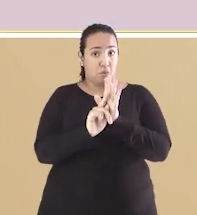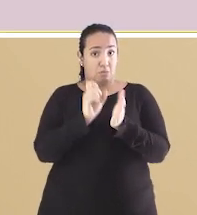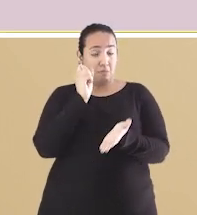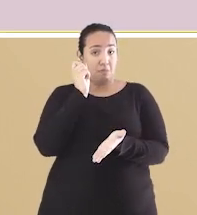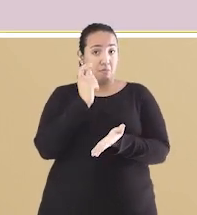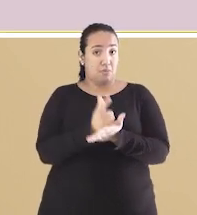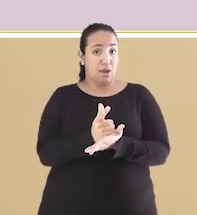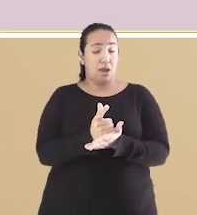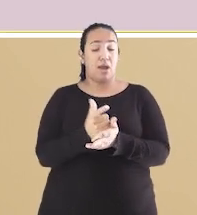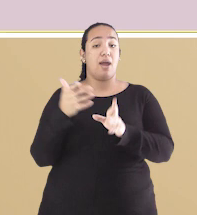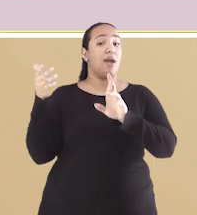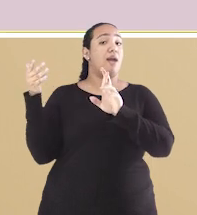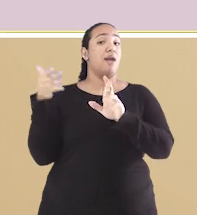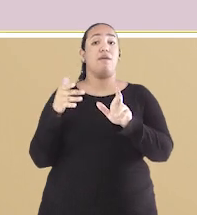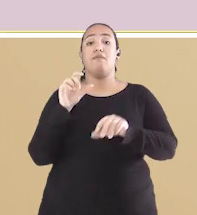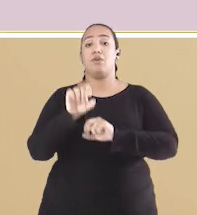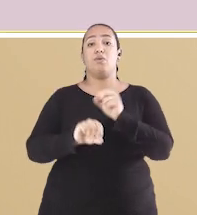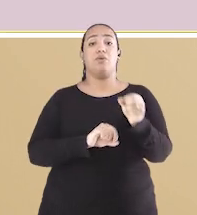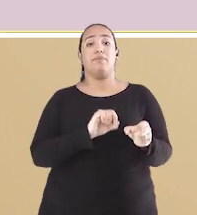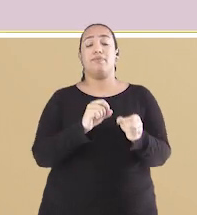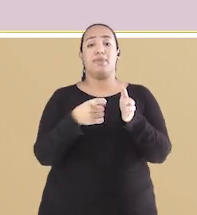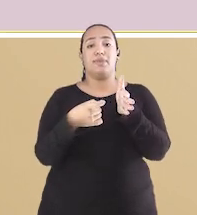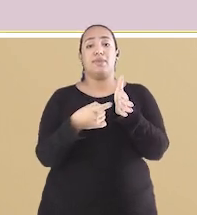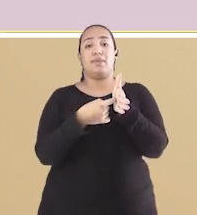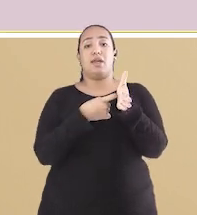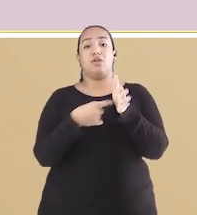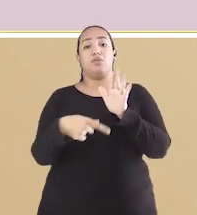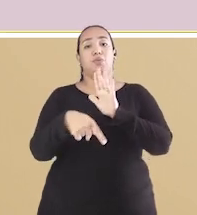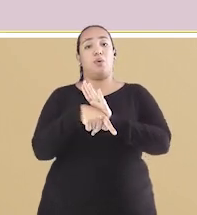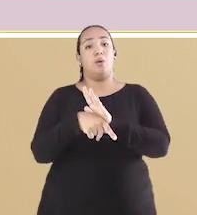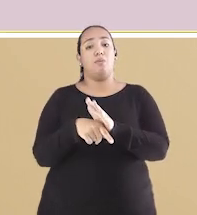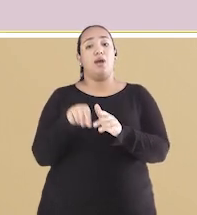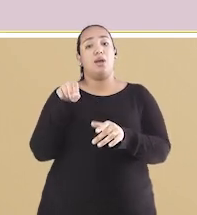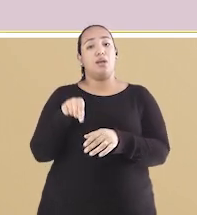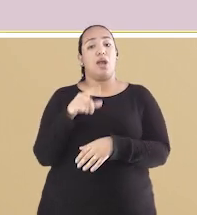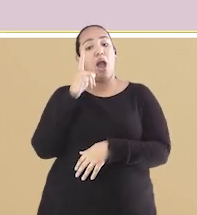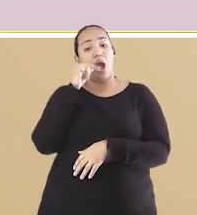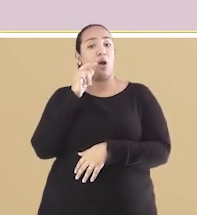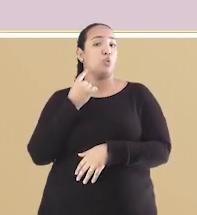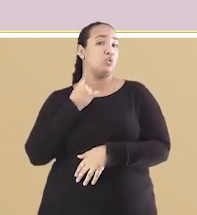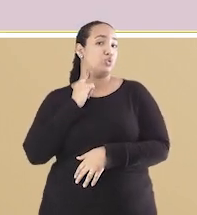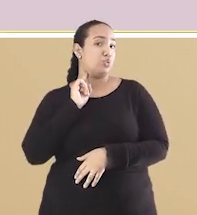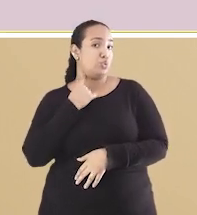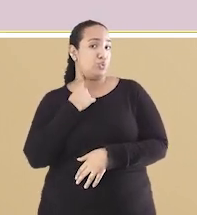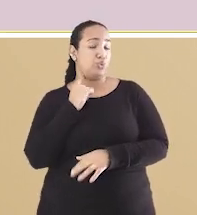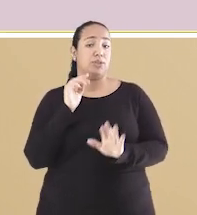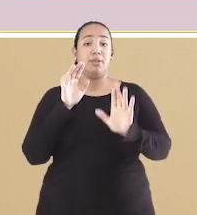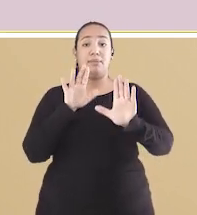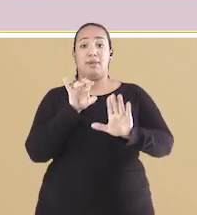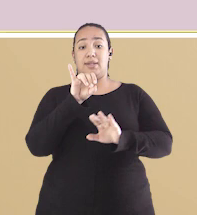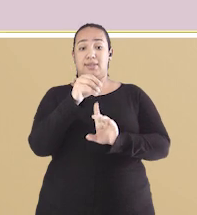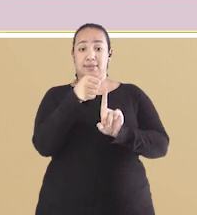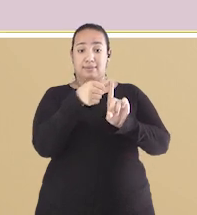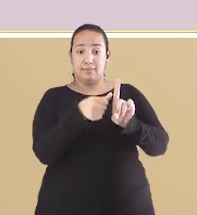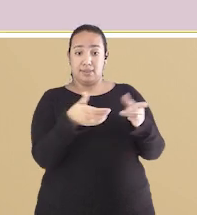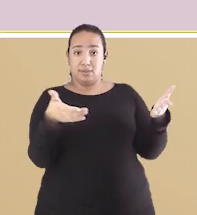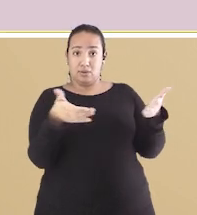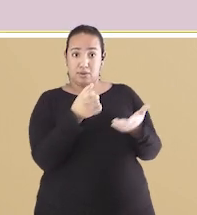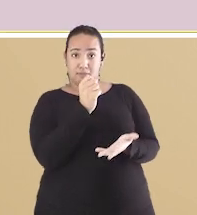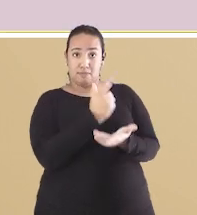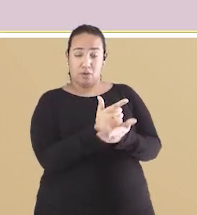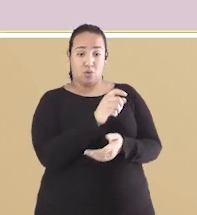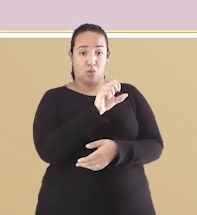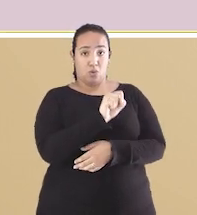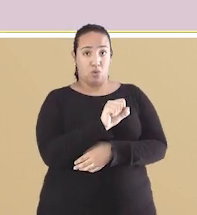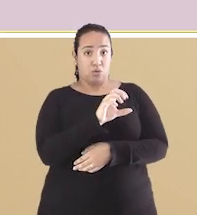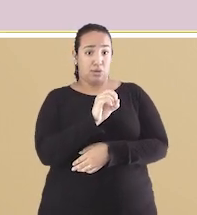conta era referente à taxa de tratamento de esgoto. Se esse mês Paulo pagou R$ 80 em